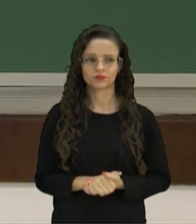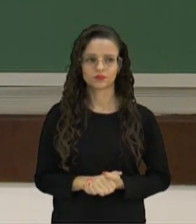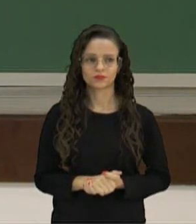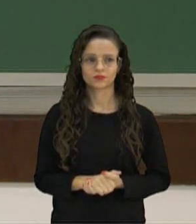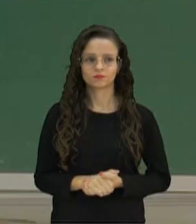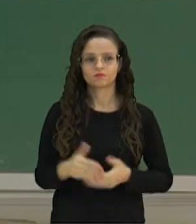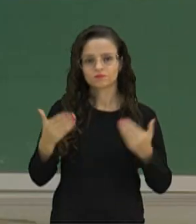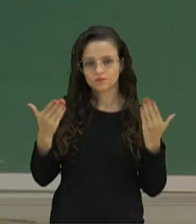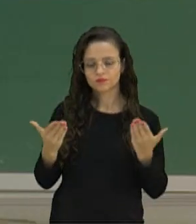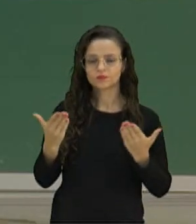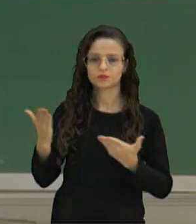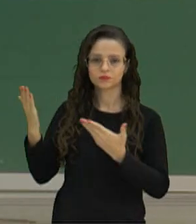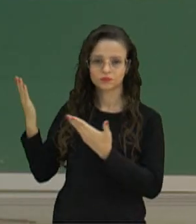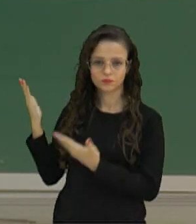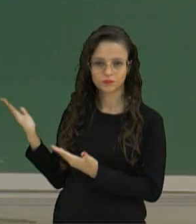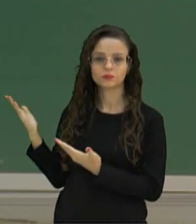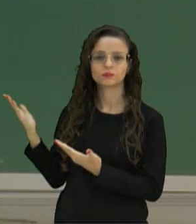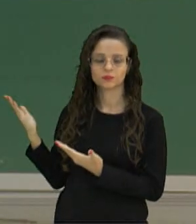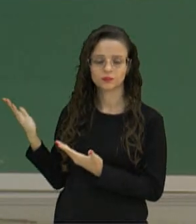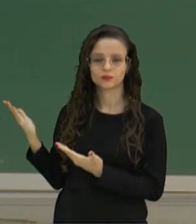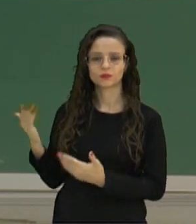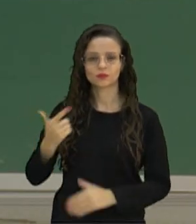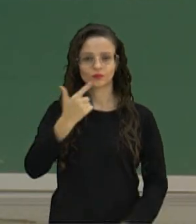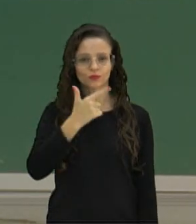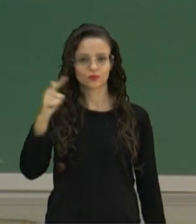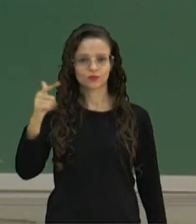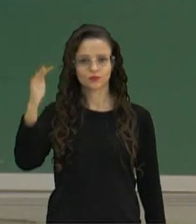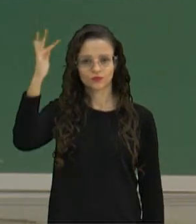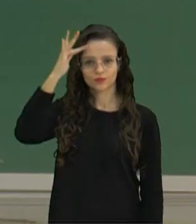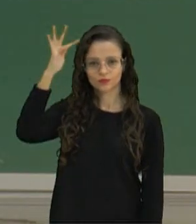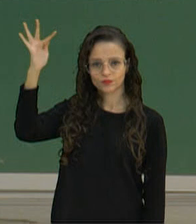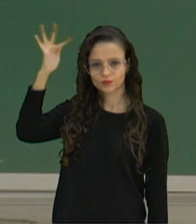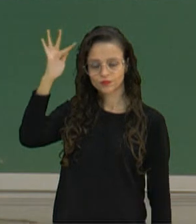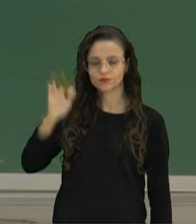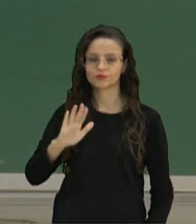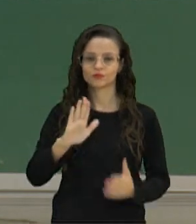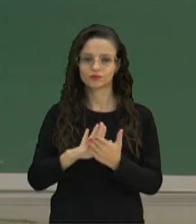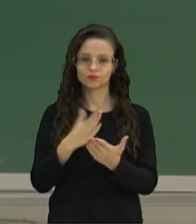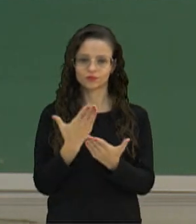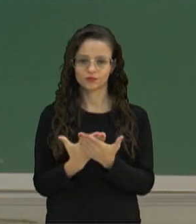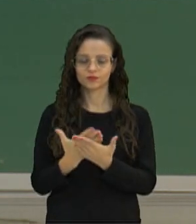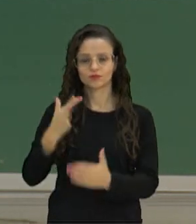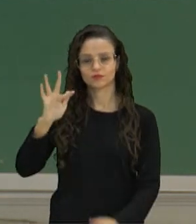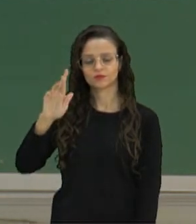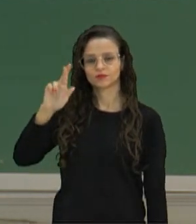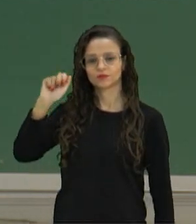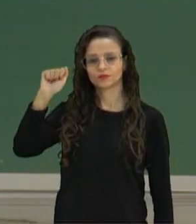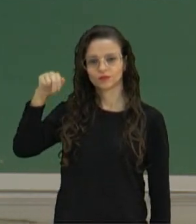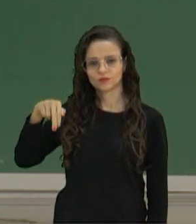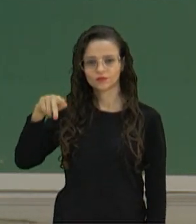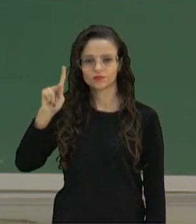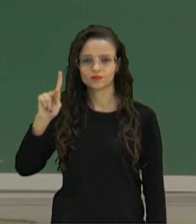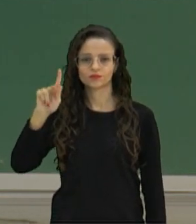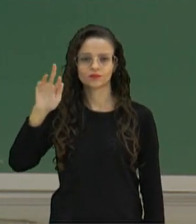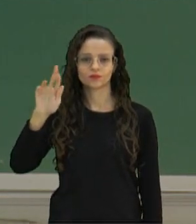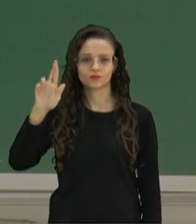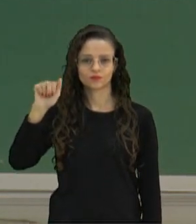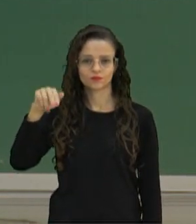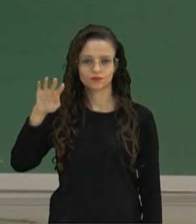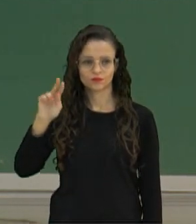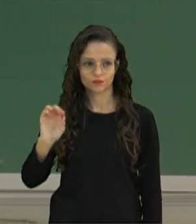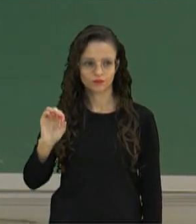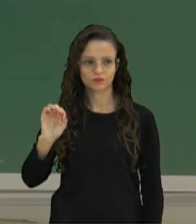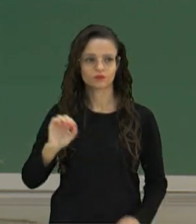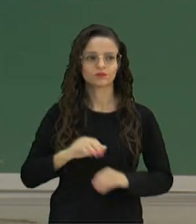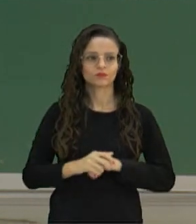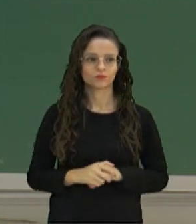Agora temos aqui este outro filósofo da escola de Frankfurt, assim como Marquise e Adorno. Quem